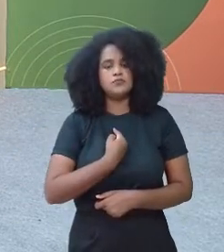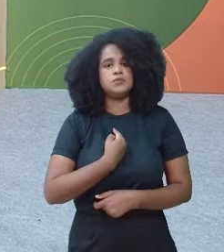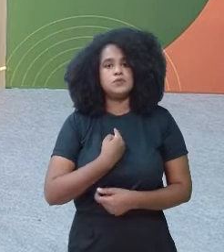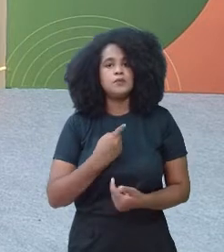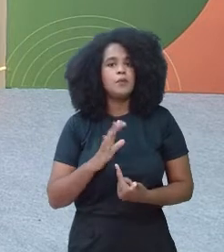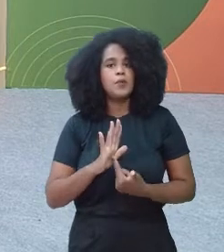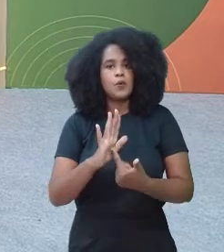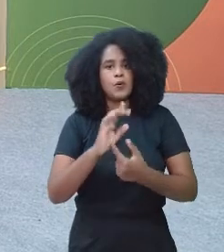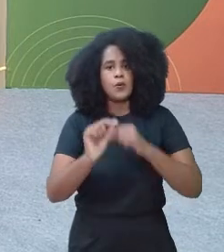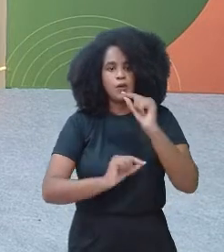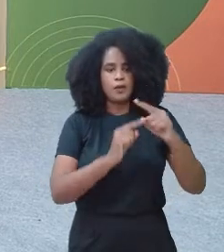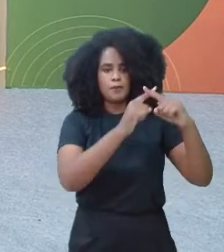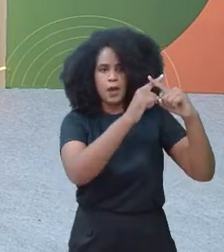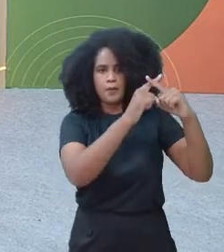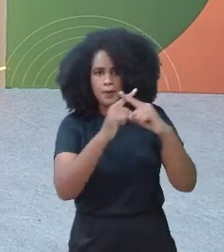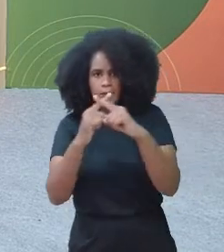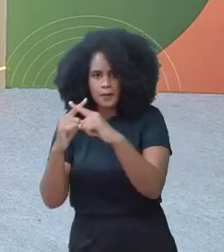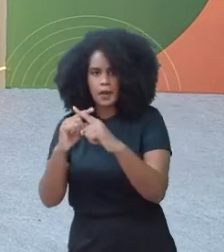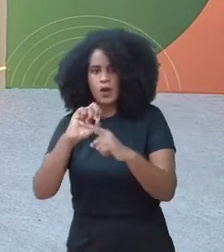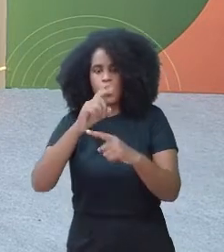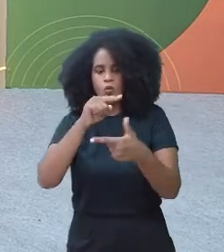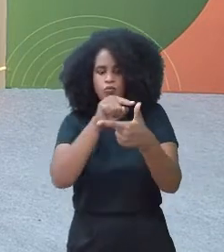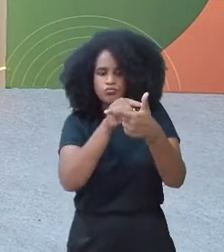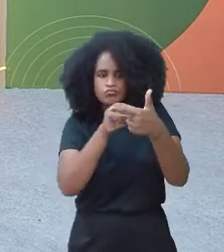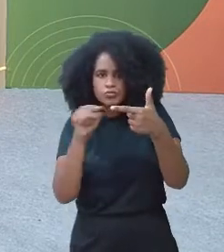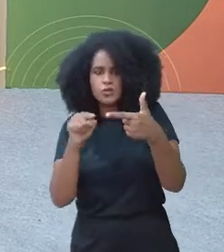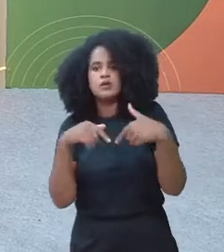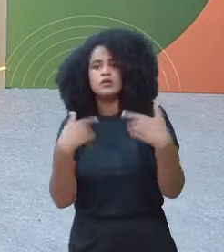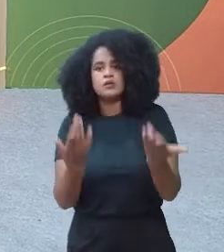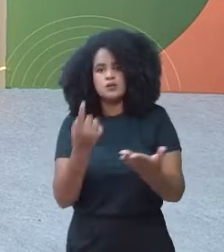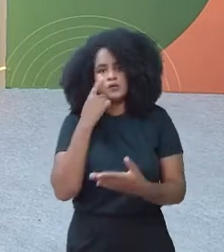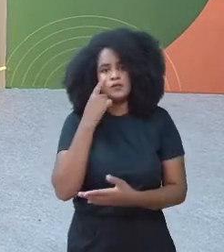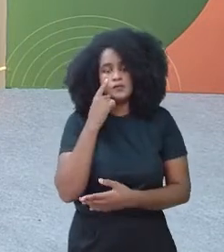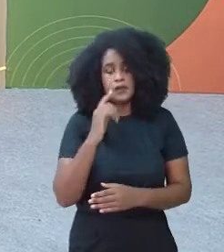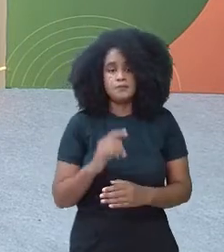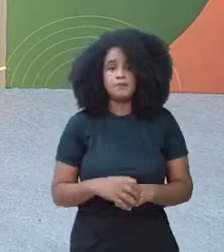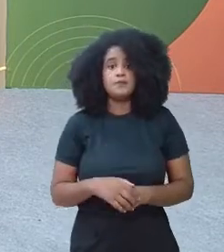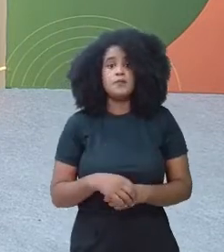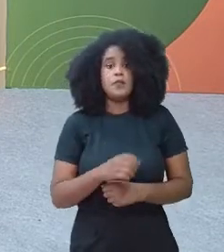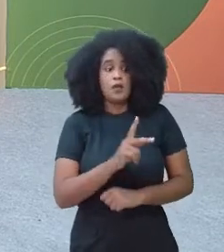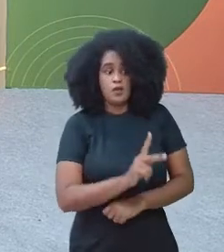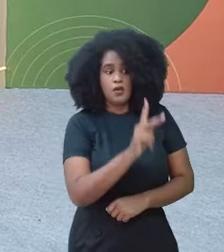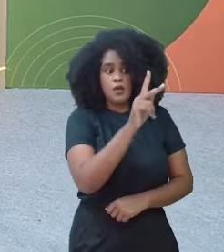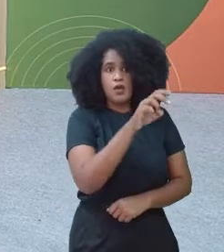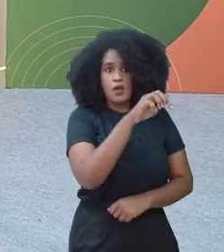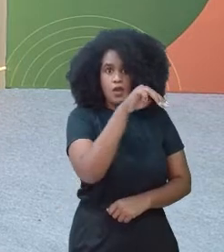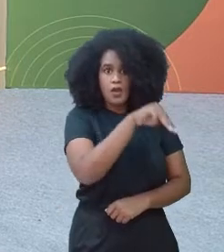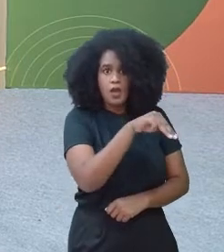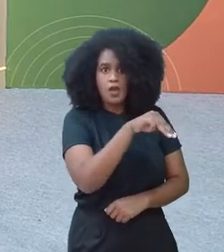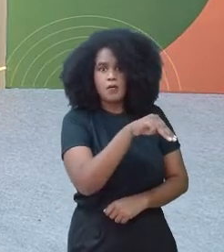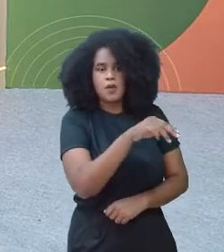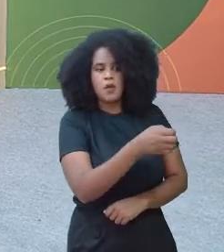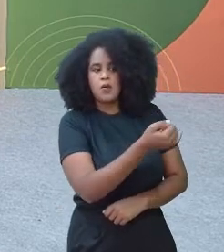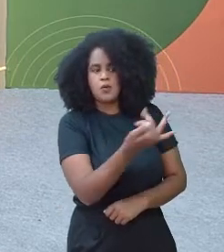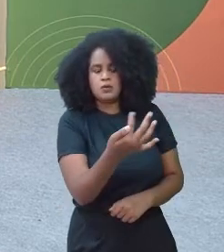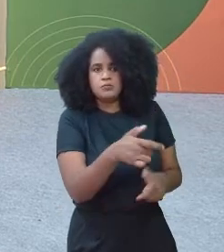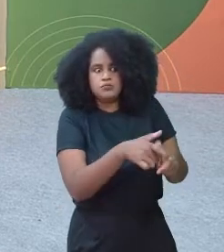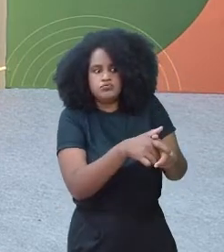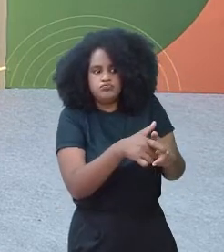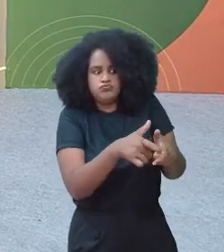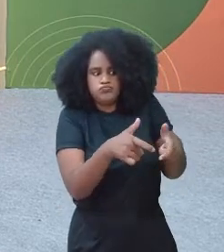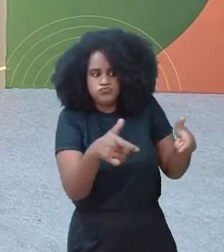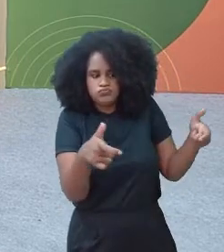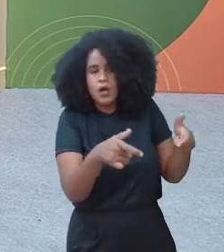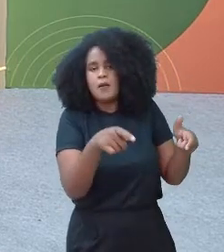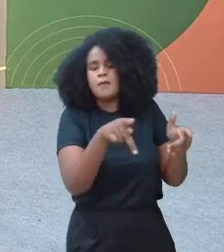submúltiplos, pelo tamanho, a gente já tem noção que o quilômetro é uma quantidade muito grande de metros, por exemplo, né? A